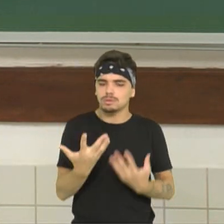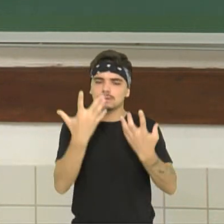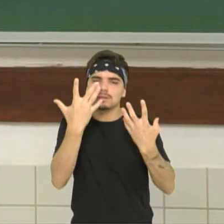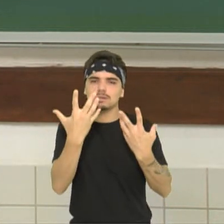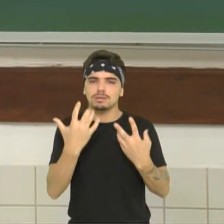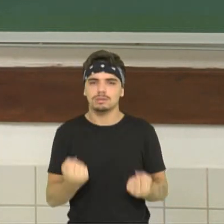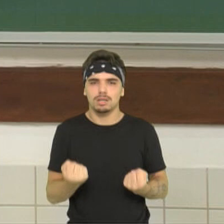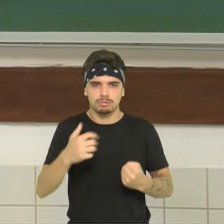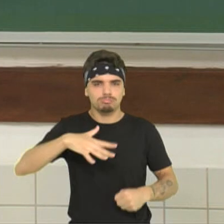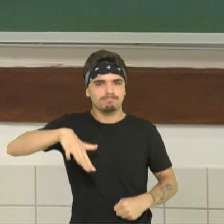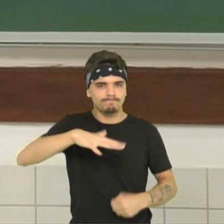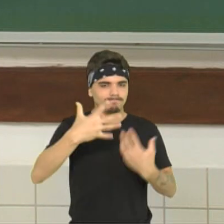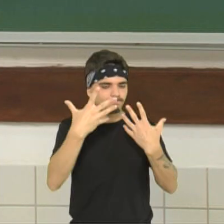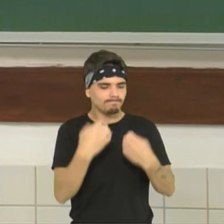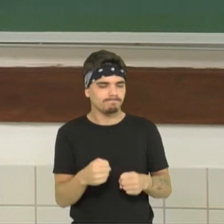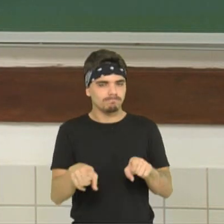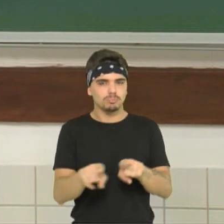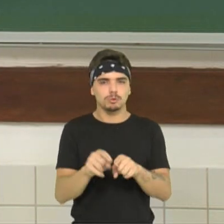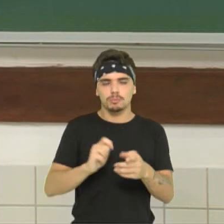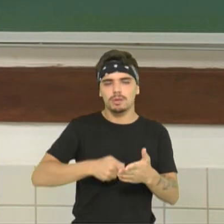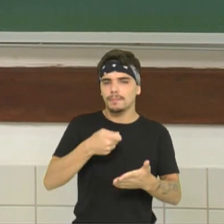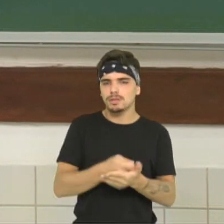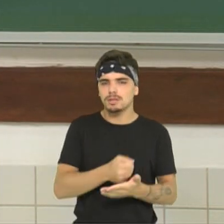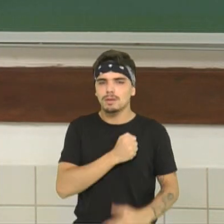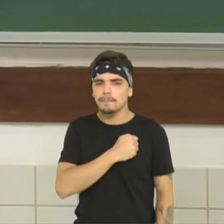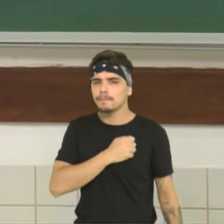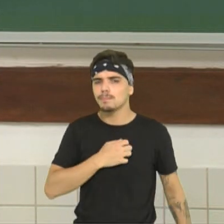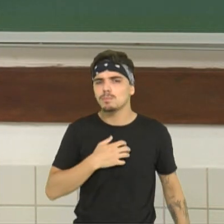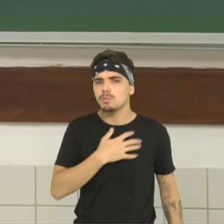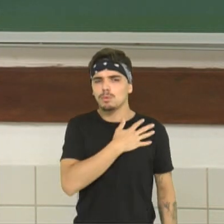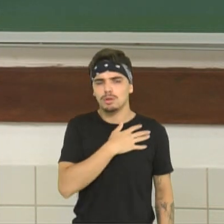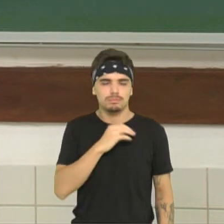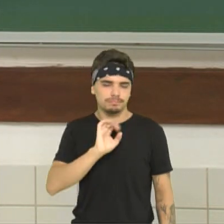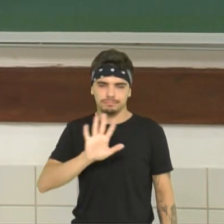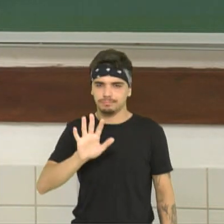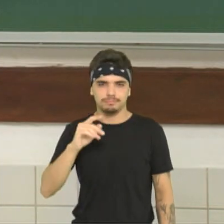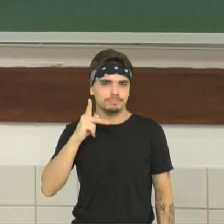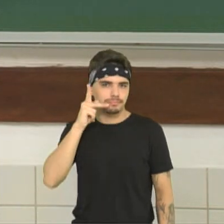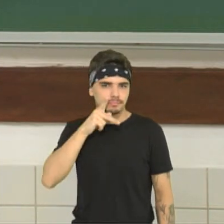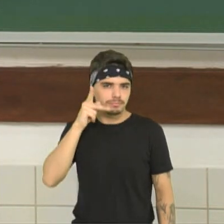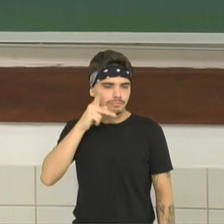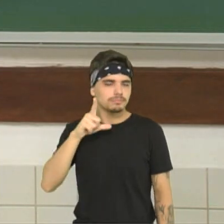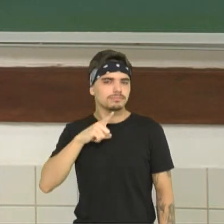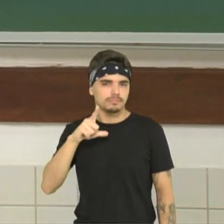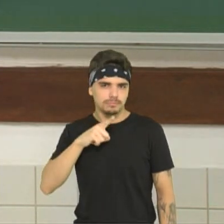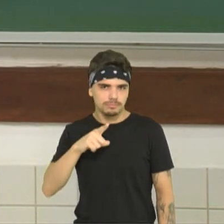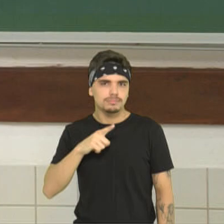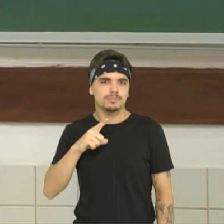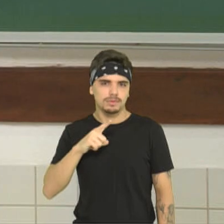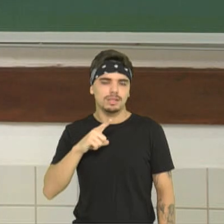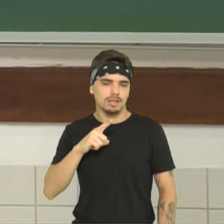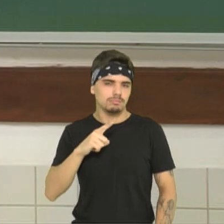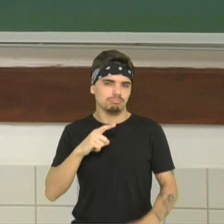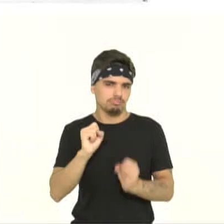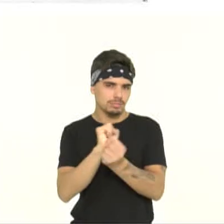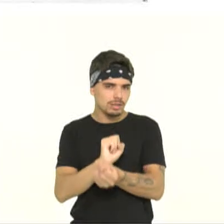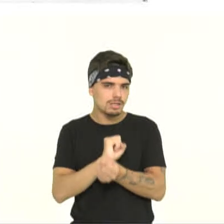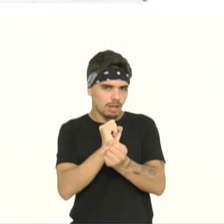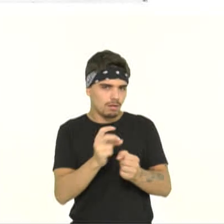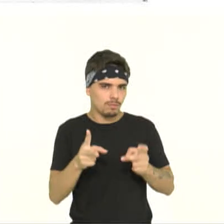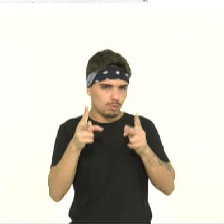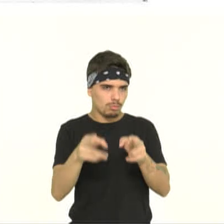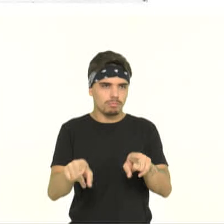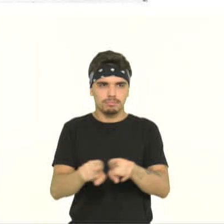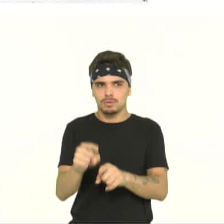aceitem um regime político que muitas vezes as escravizam, né? Arendt percebe